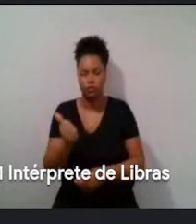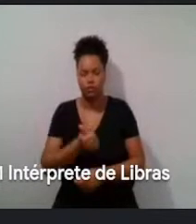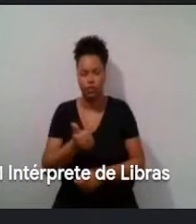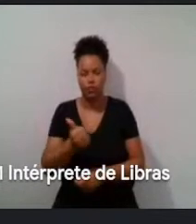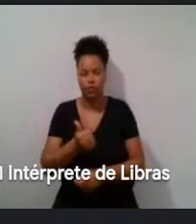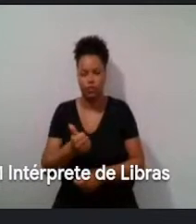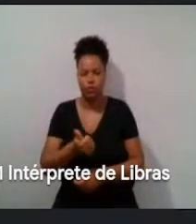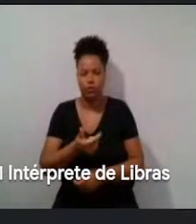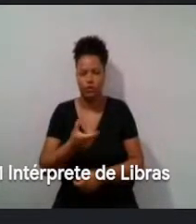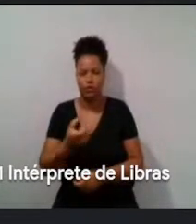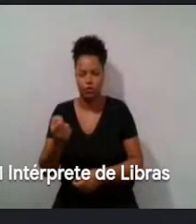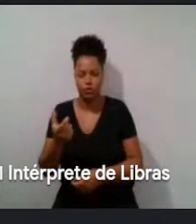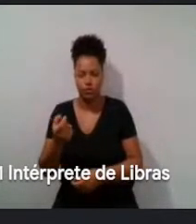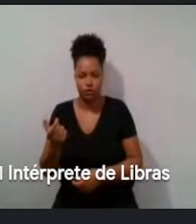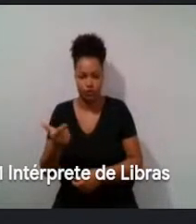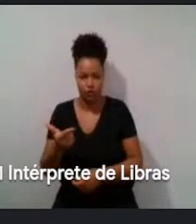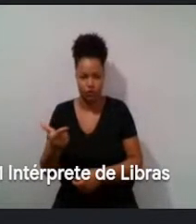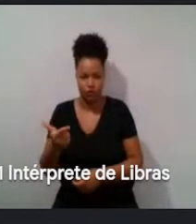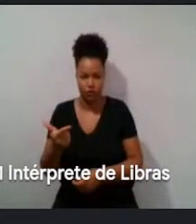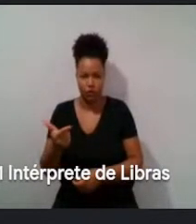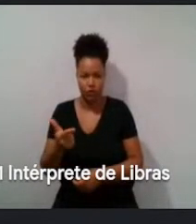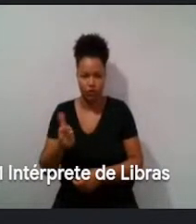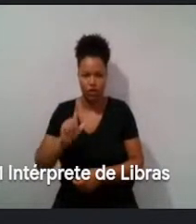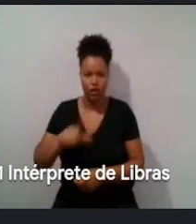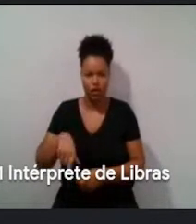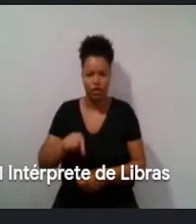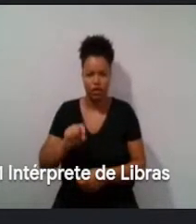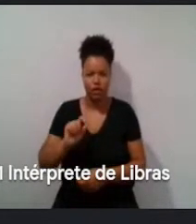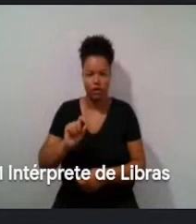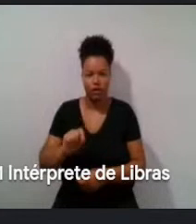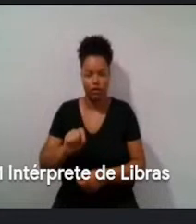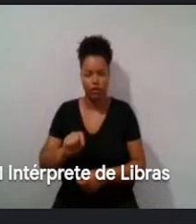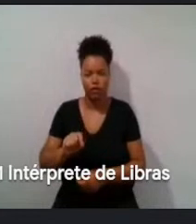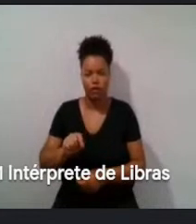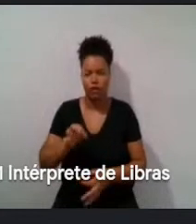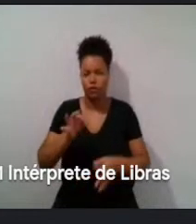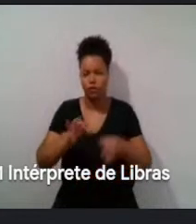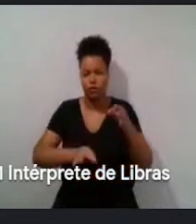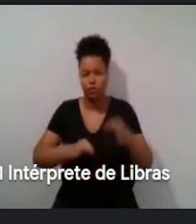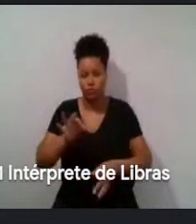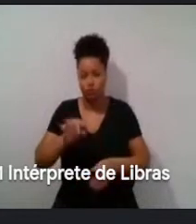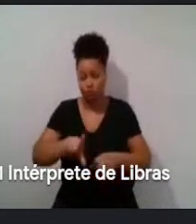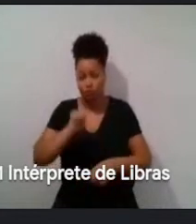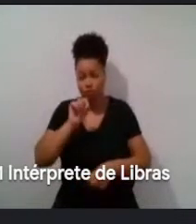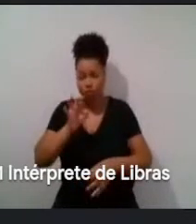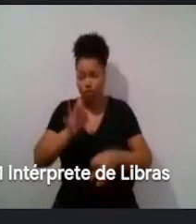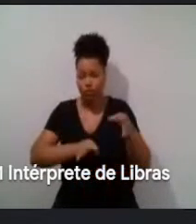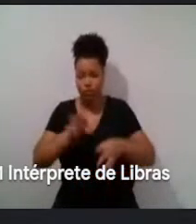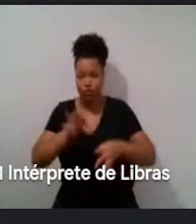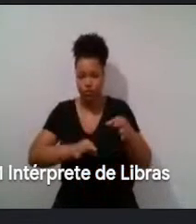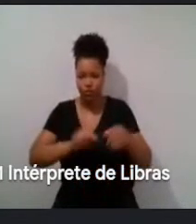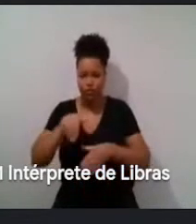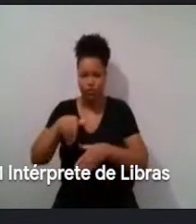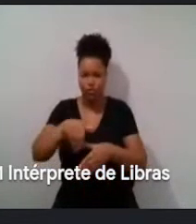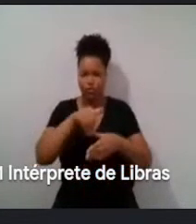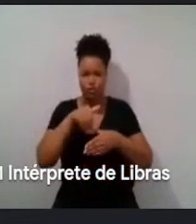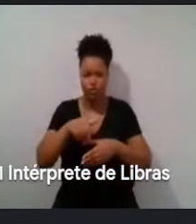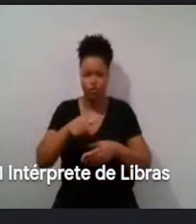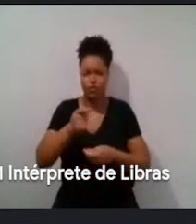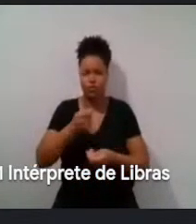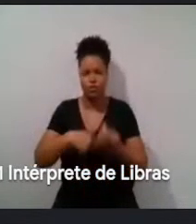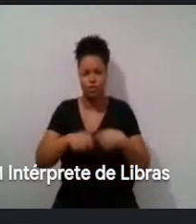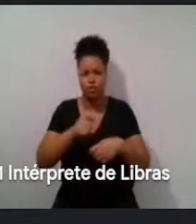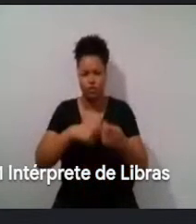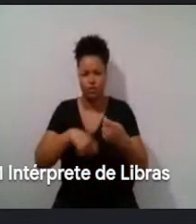52.2022, trata-se de designação de juiz eleitoral de procedimento administrativo referente